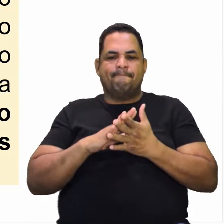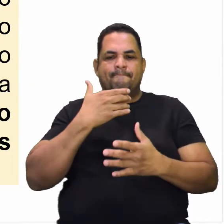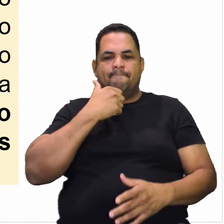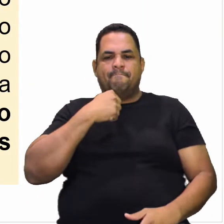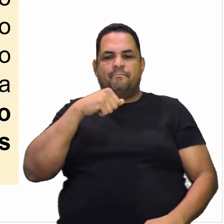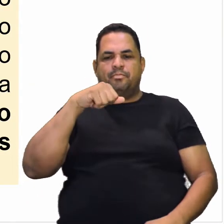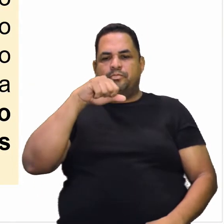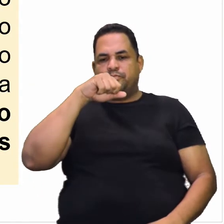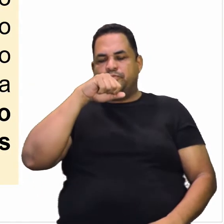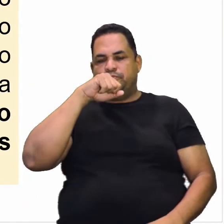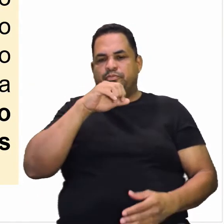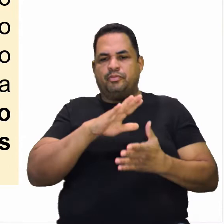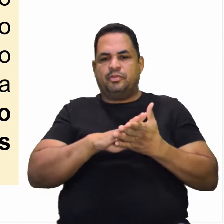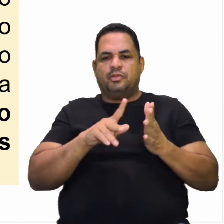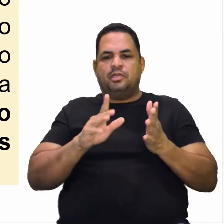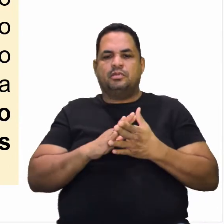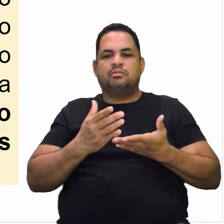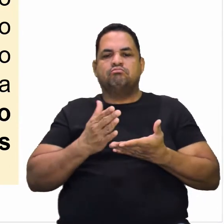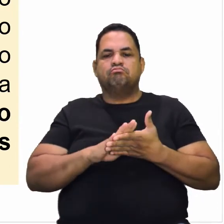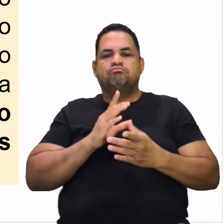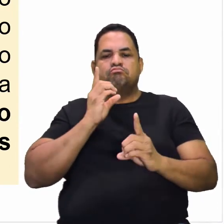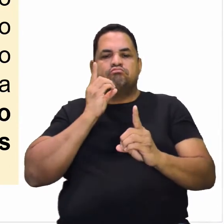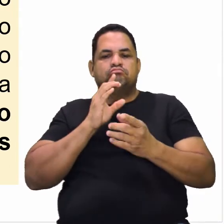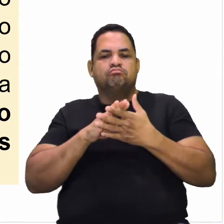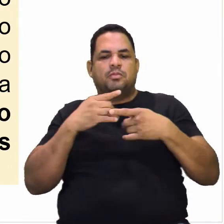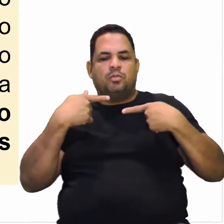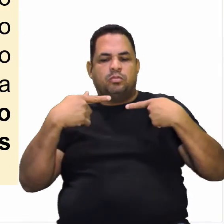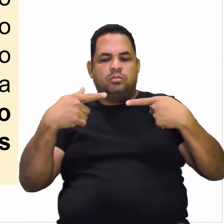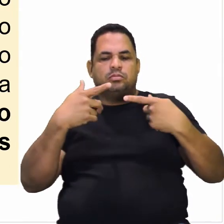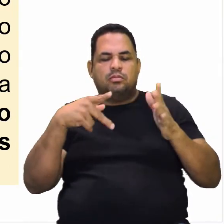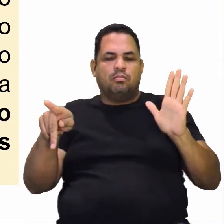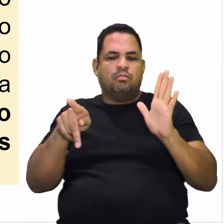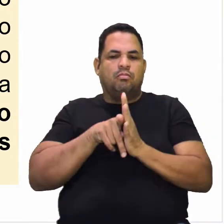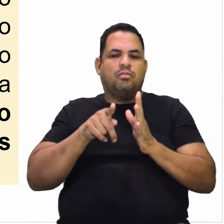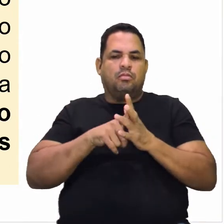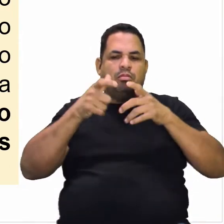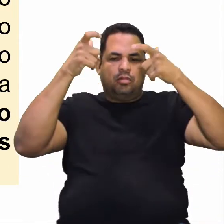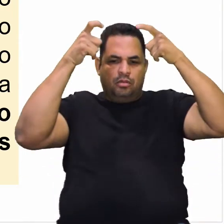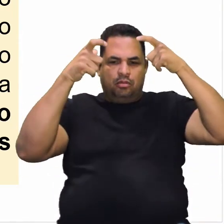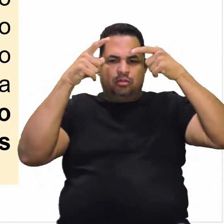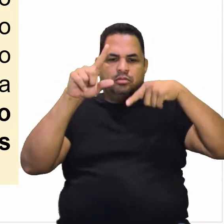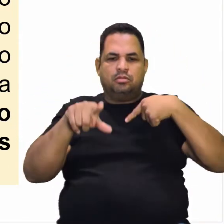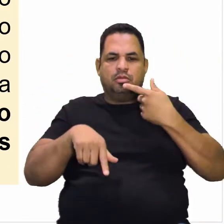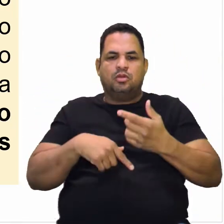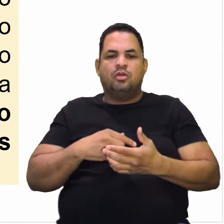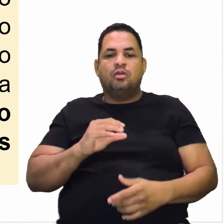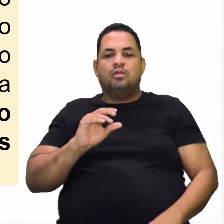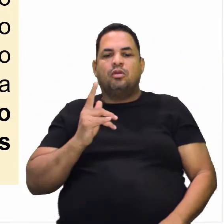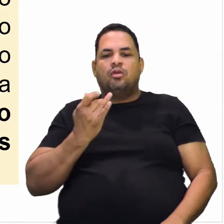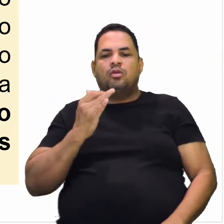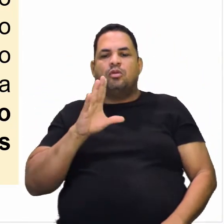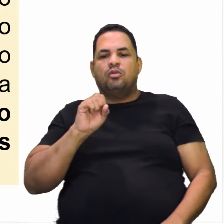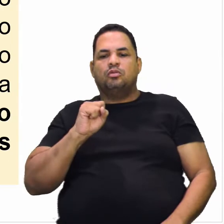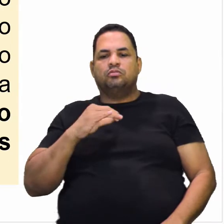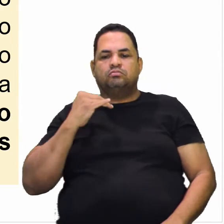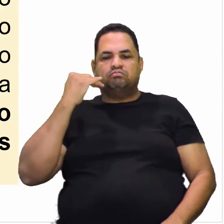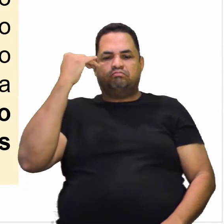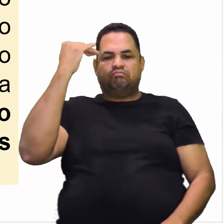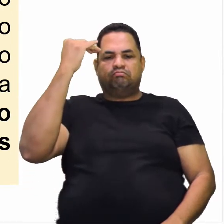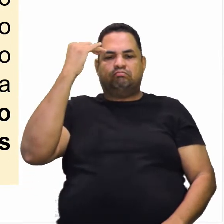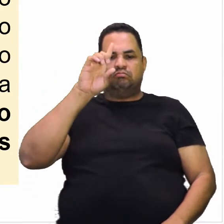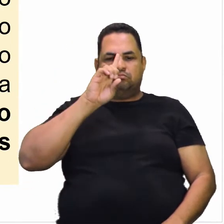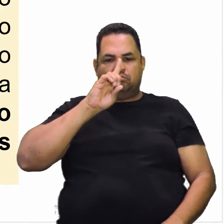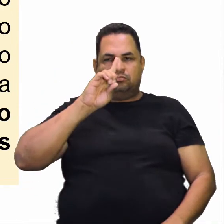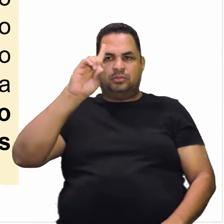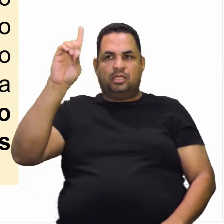pelo trono do principal deus do Egito. É Horus, o altivo, é o